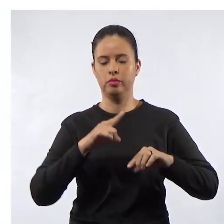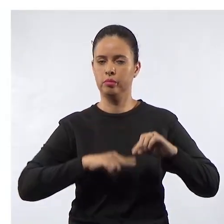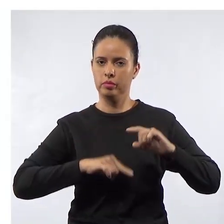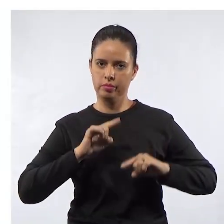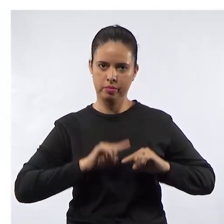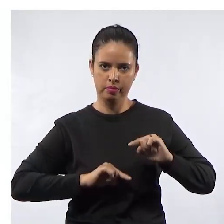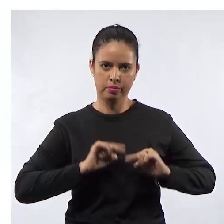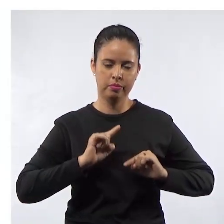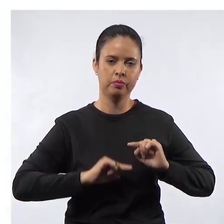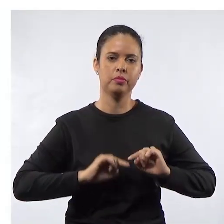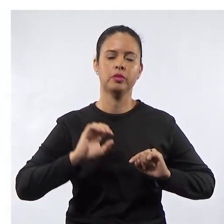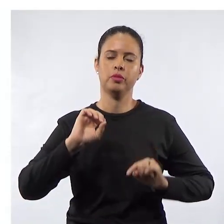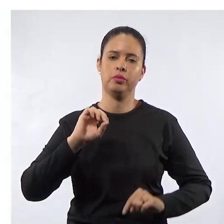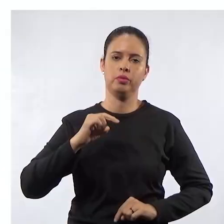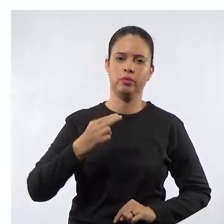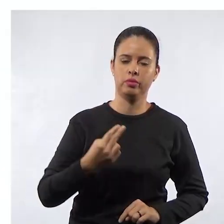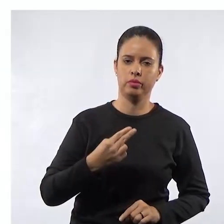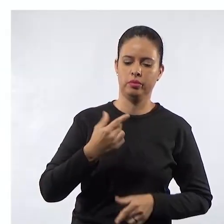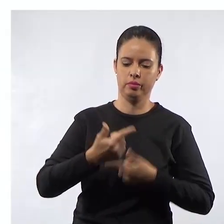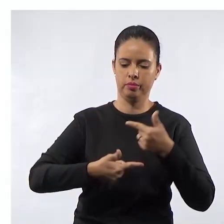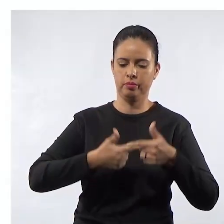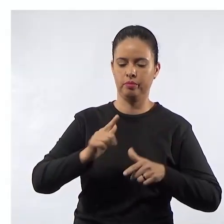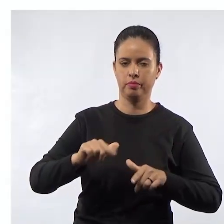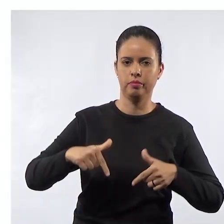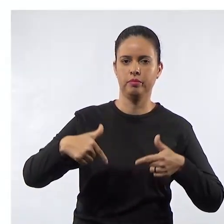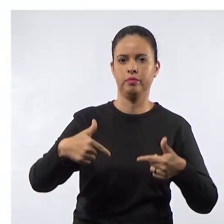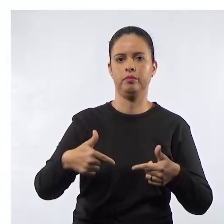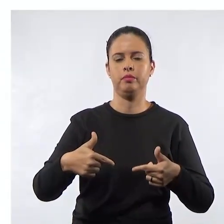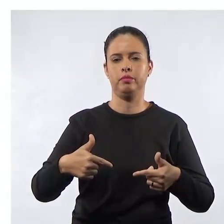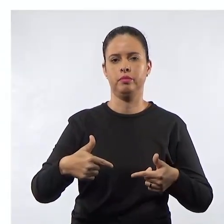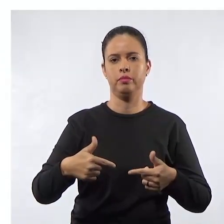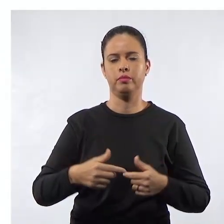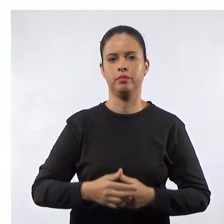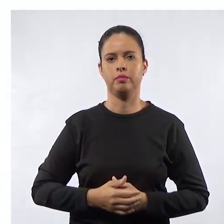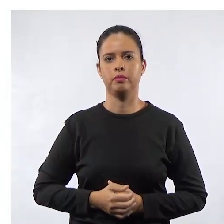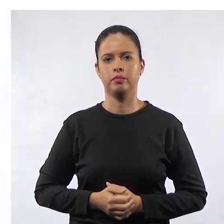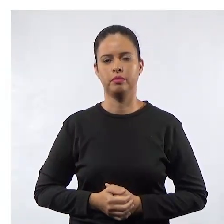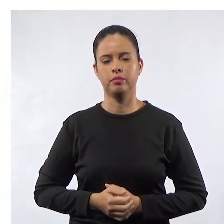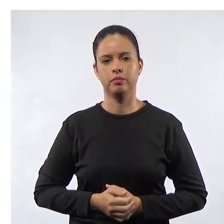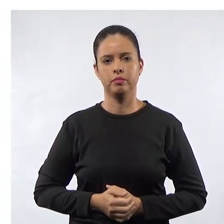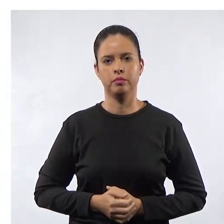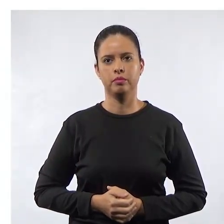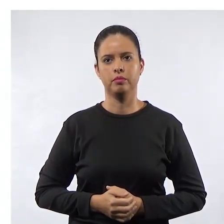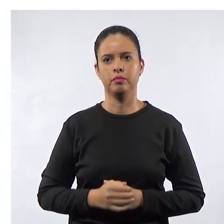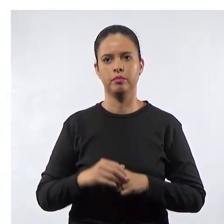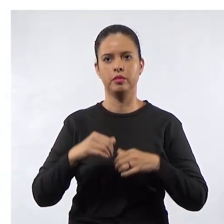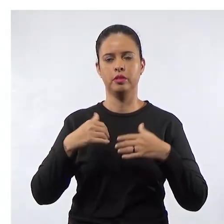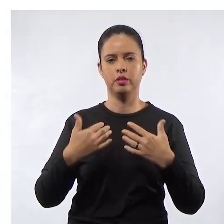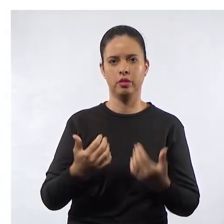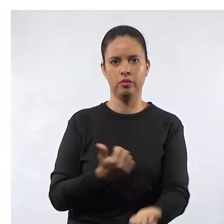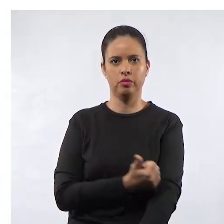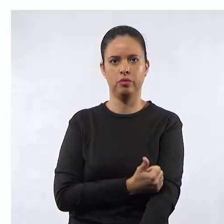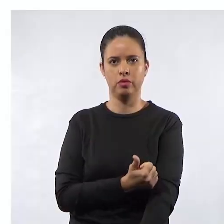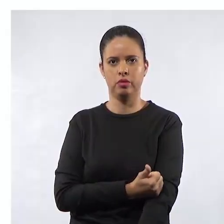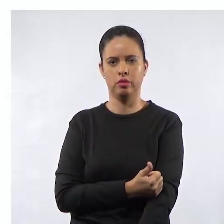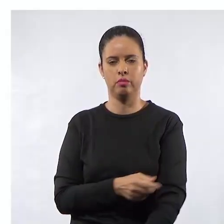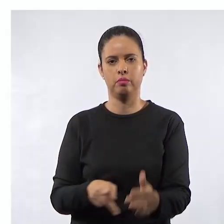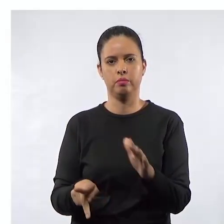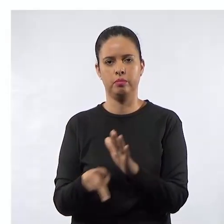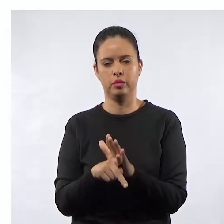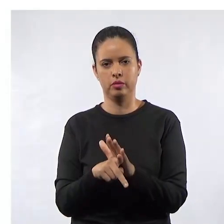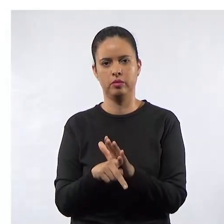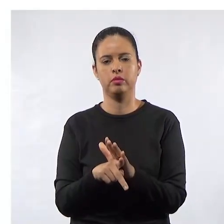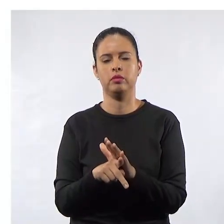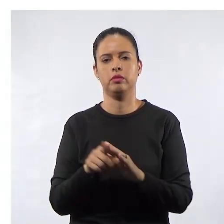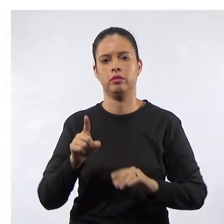ao produto ou ao serviço quando não extravase, tá? Então, o vício, ele fica restrito ao